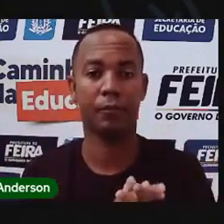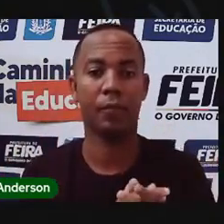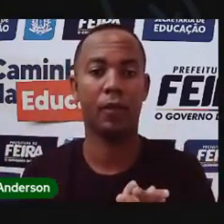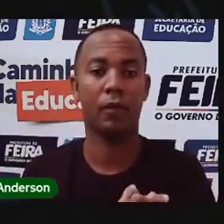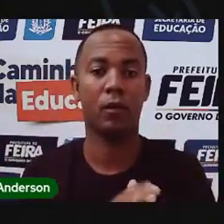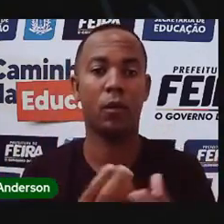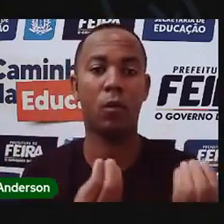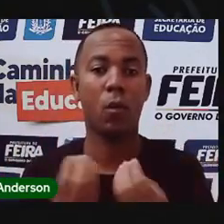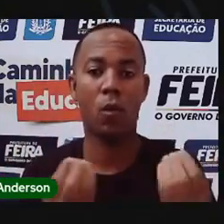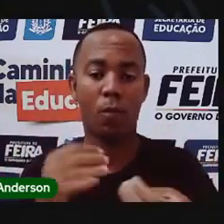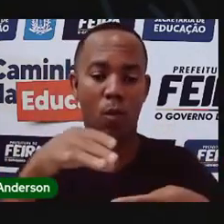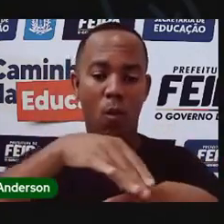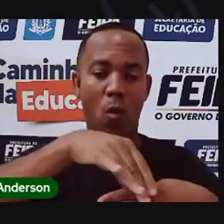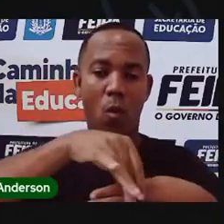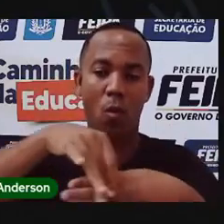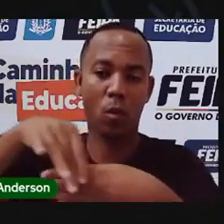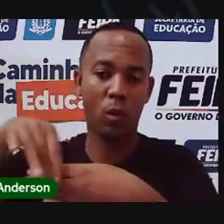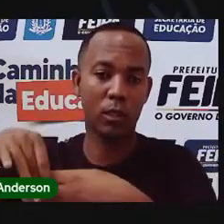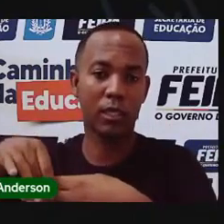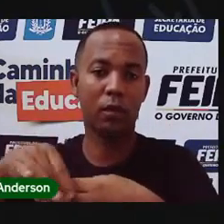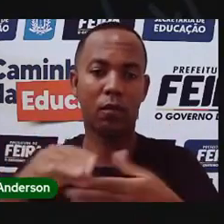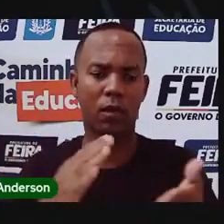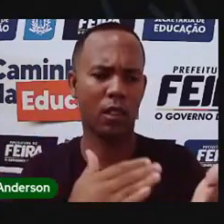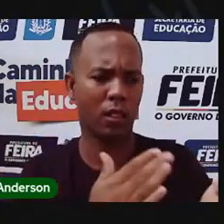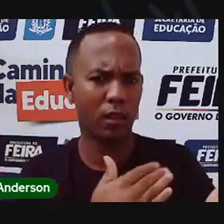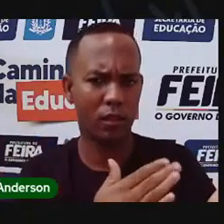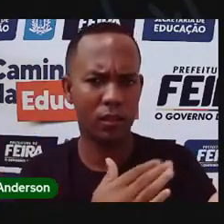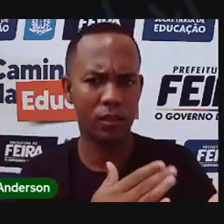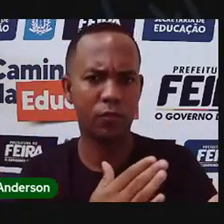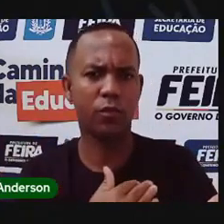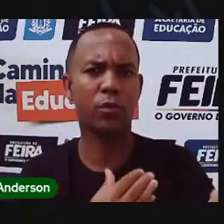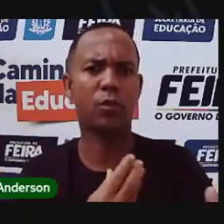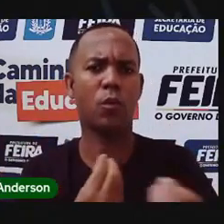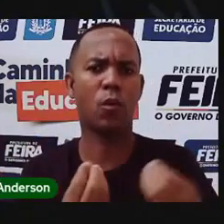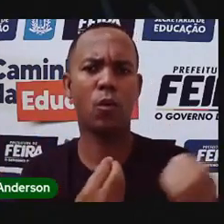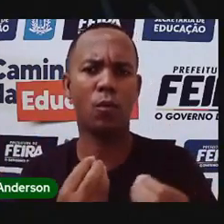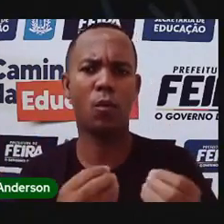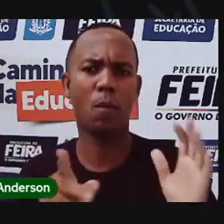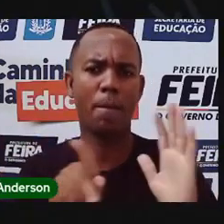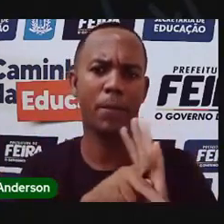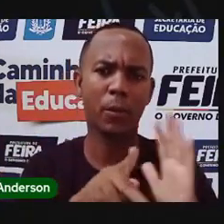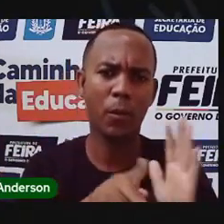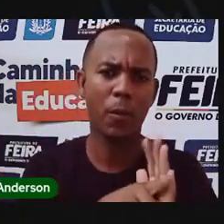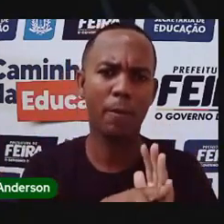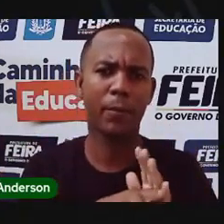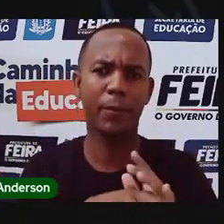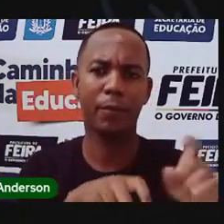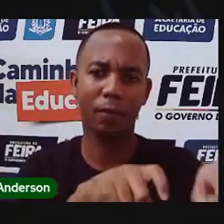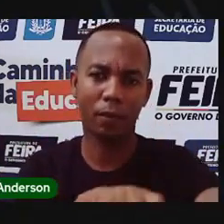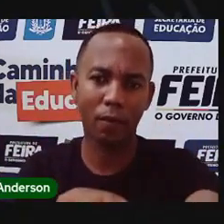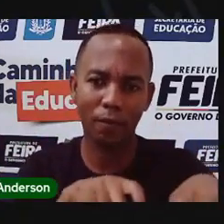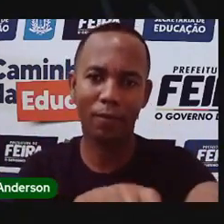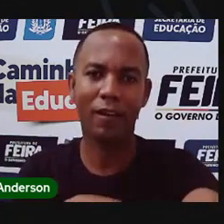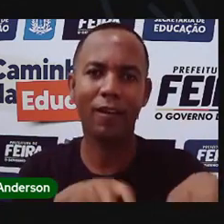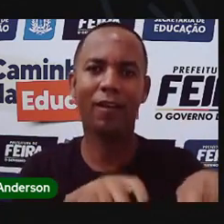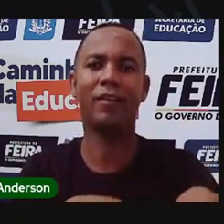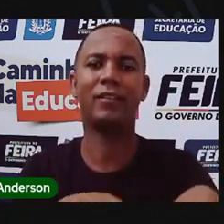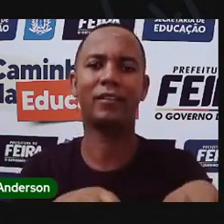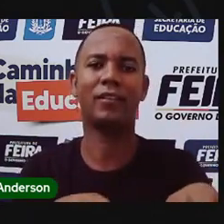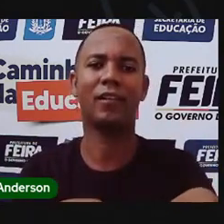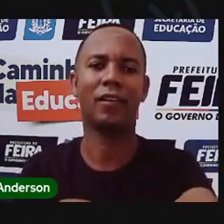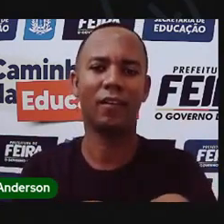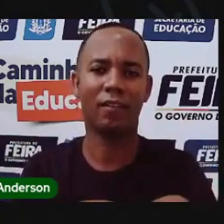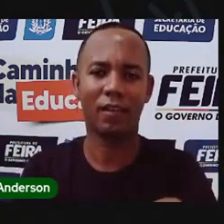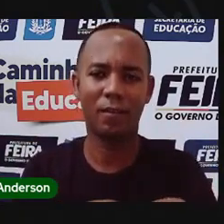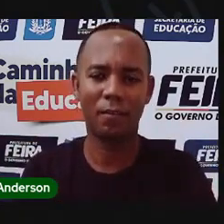O cordel, ele é uma literatura, tá? De característica nordestina. Por quê? Porque através do cordel, os